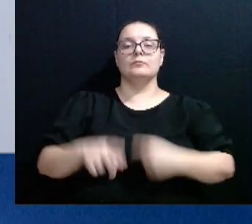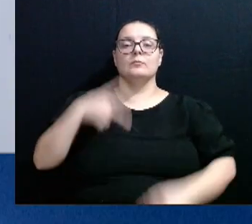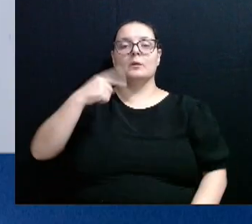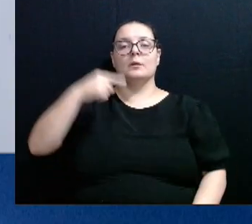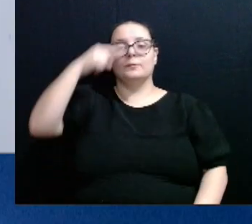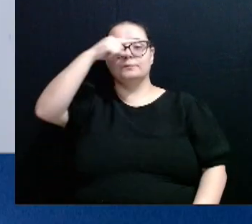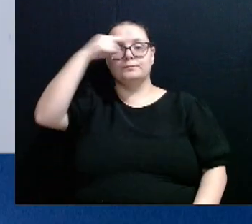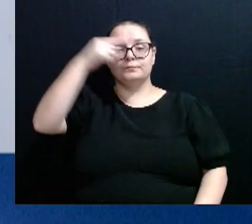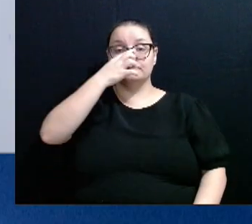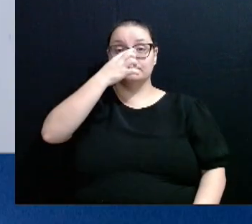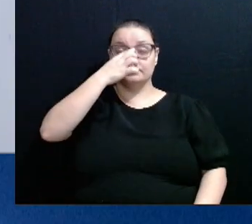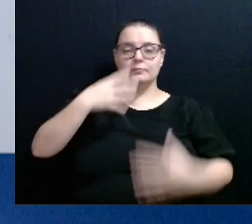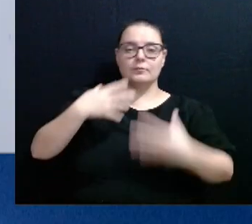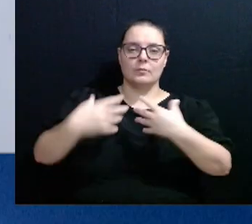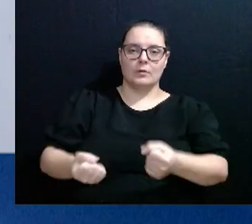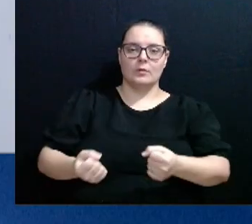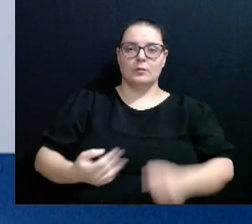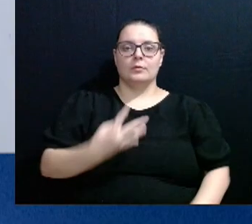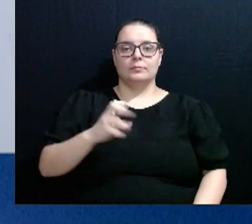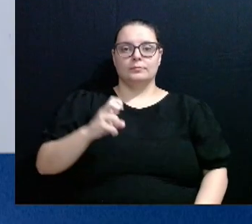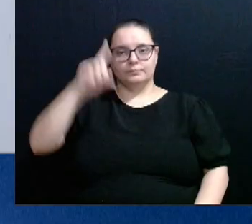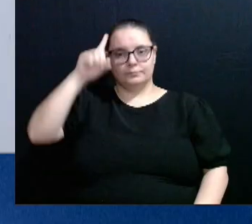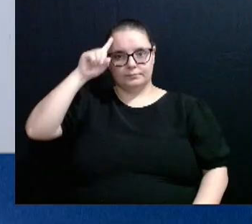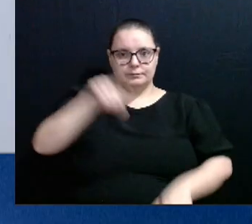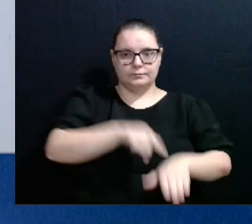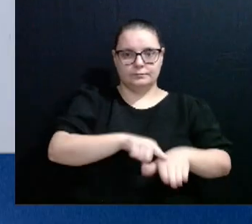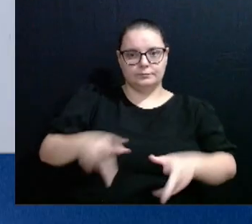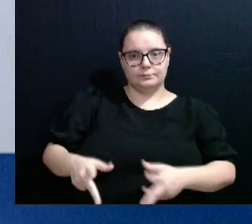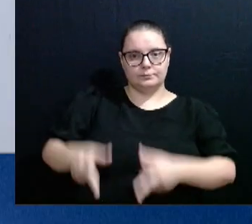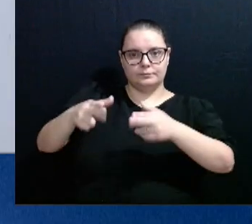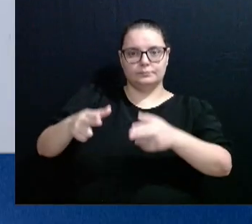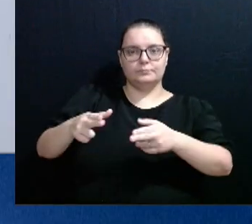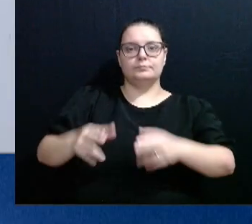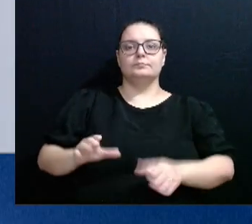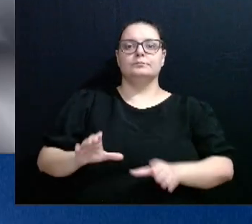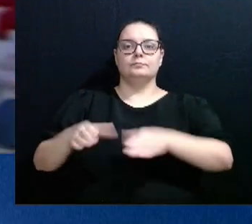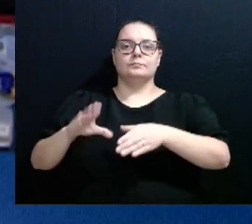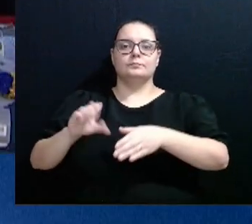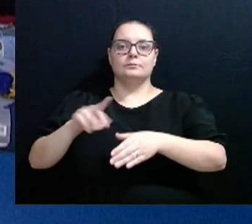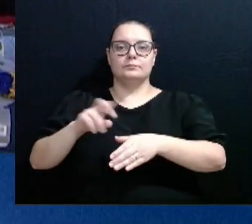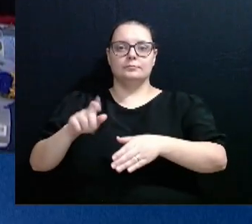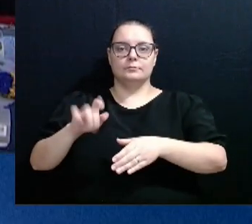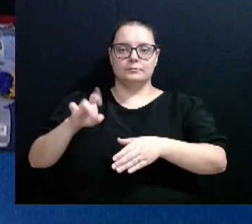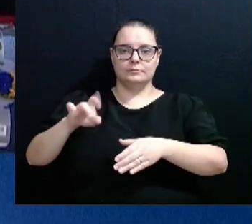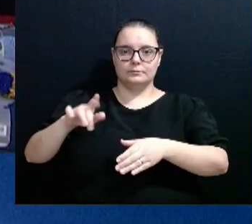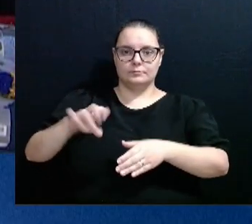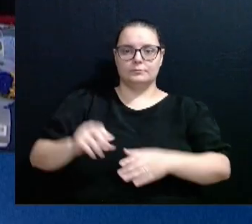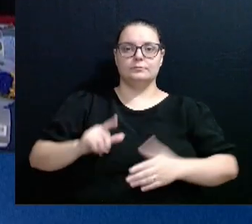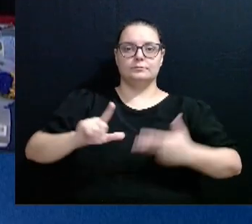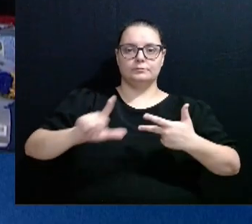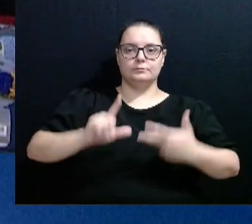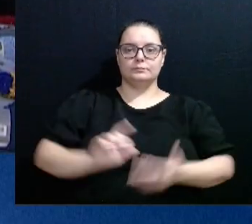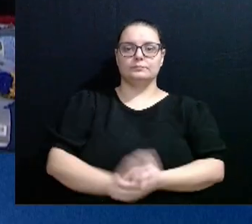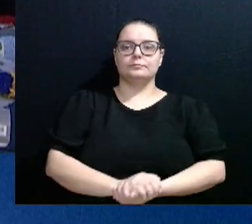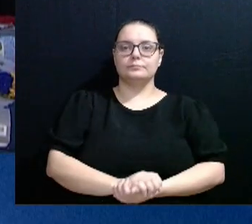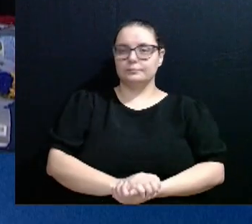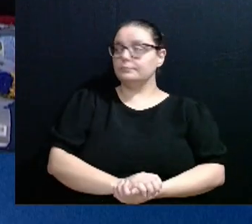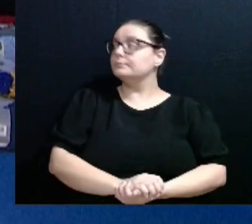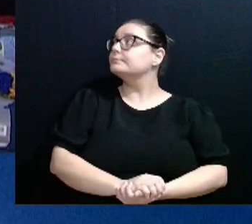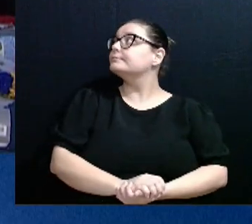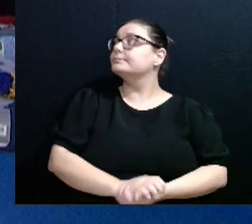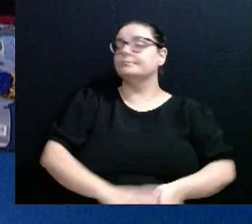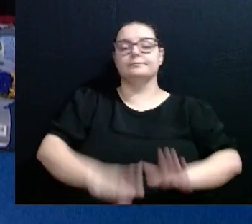recebe 45 dias de suspensão da Corregedoria do Legislativo. Programa desenvolvido pelo